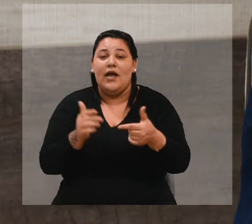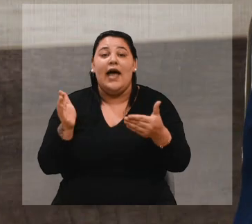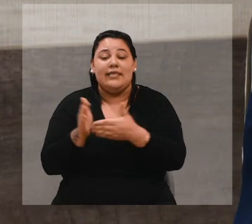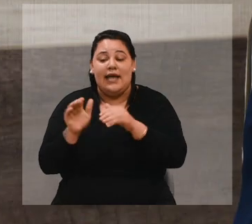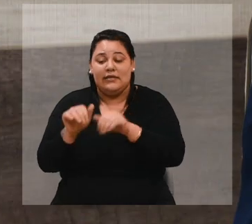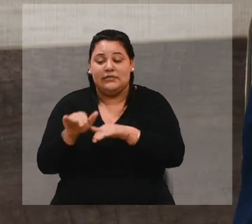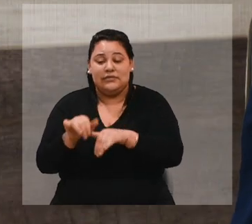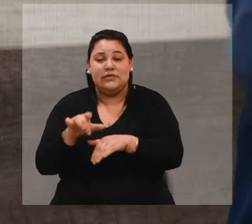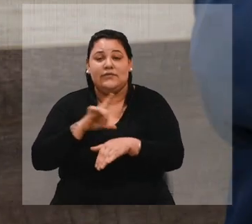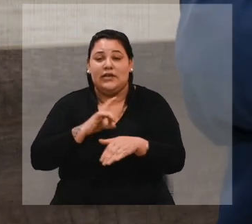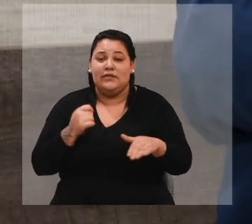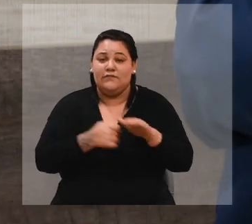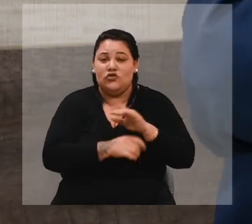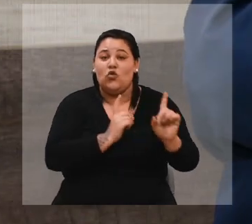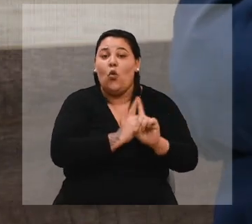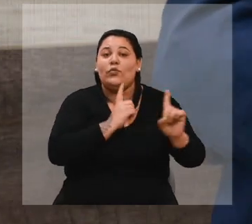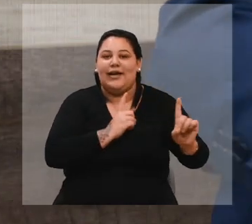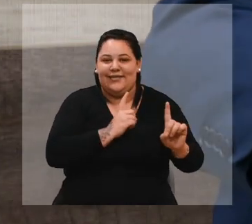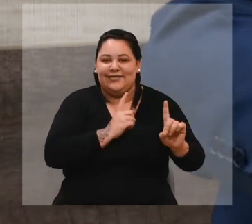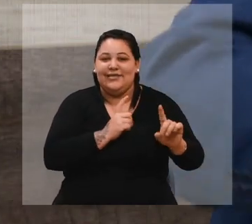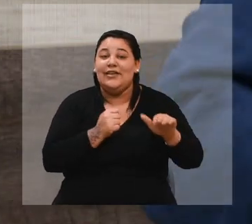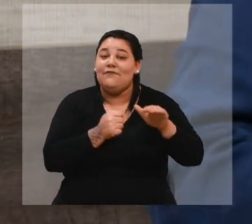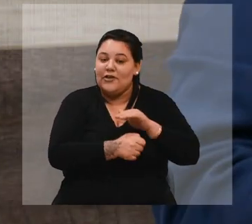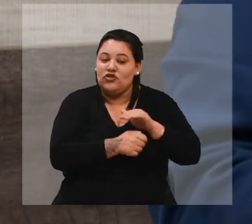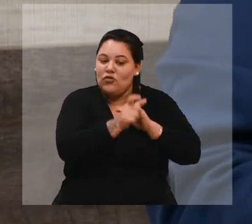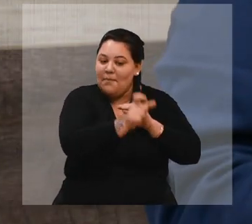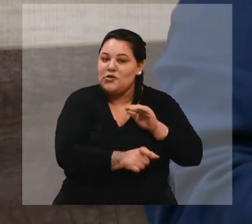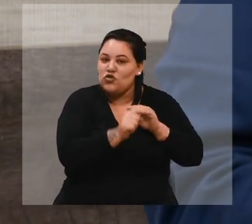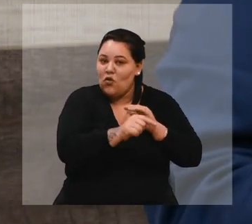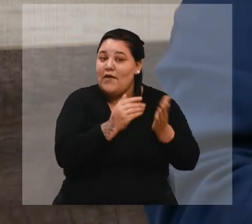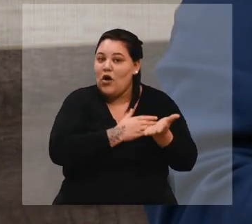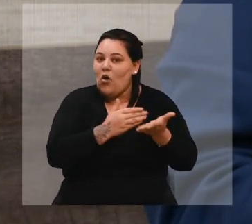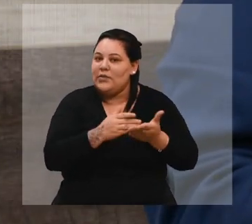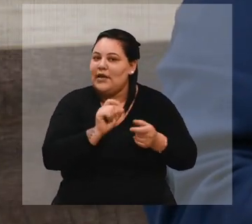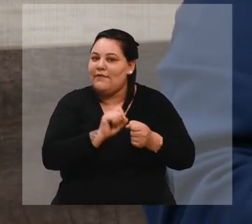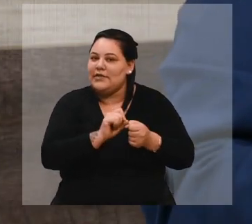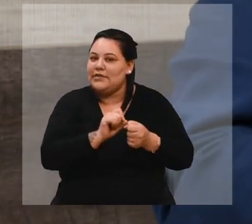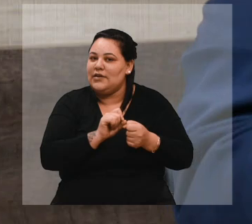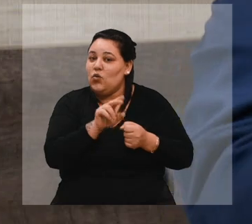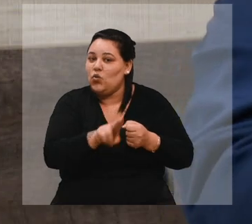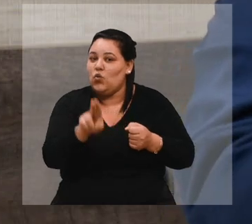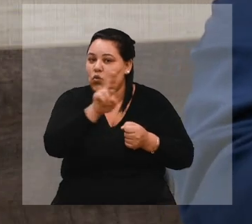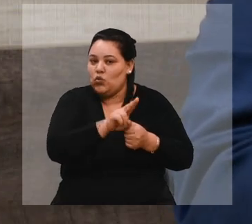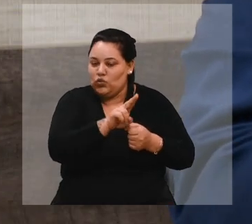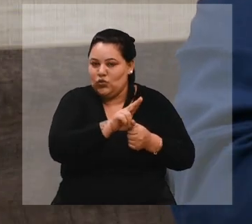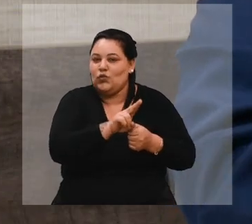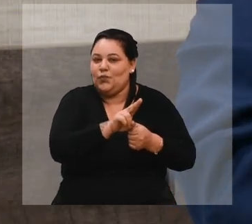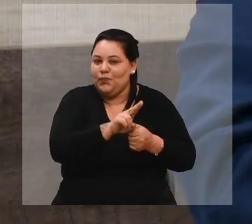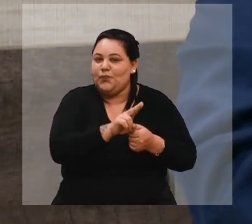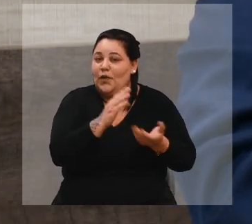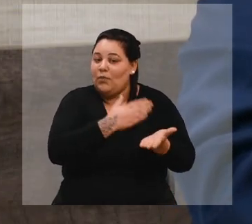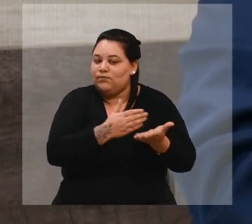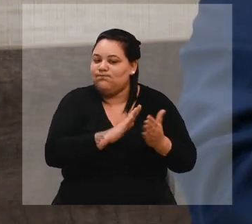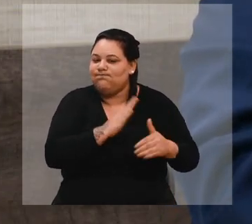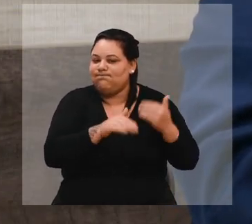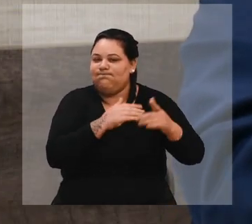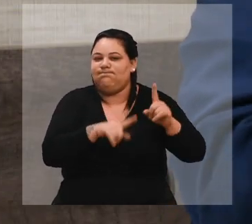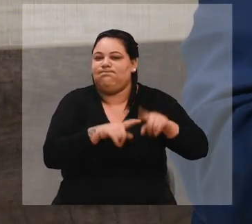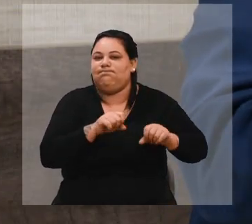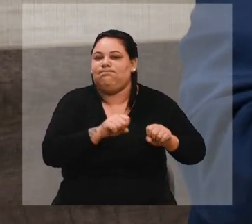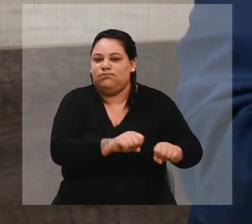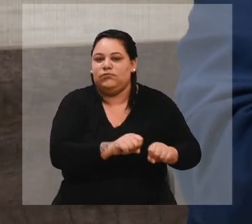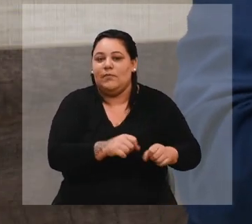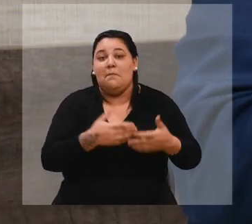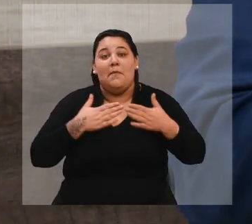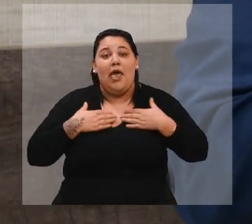esse investidor é que vai começar vamos dizer assim, a aplicação, né, a implantação do mercado público,